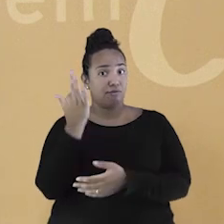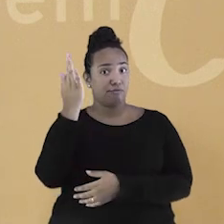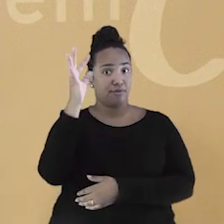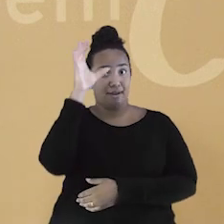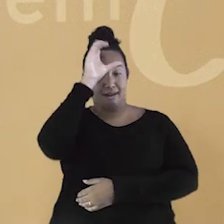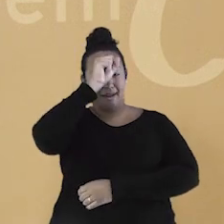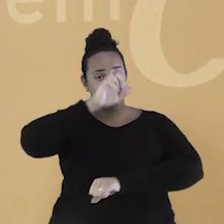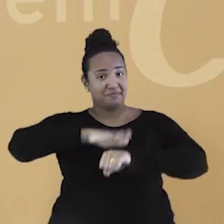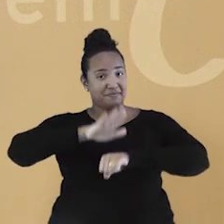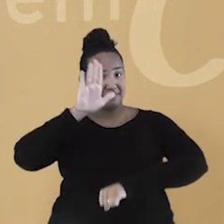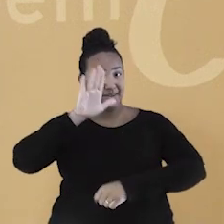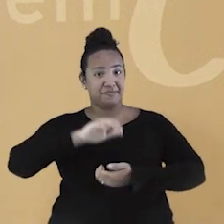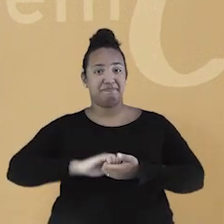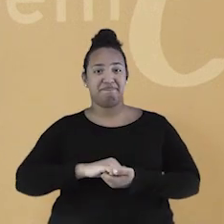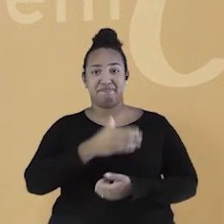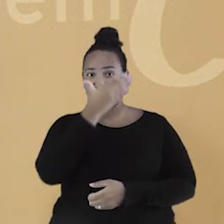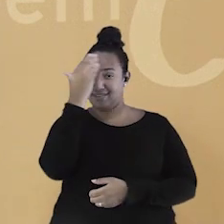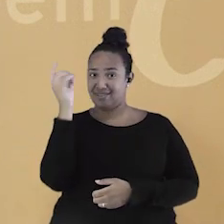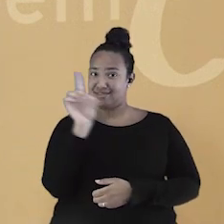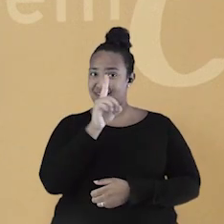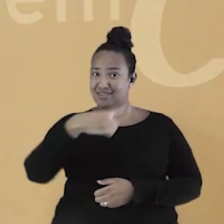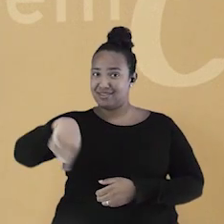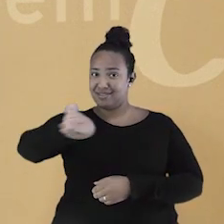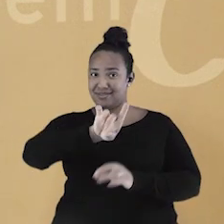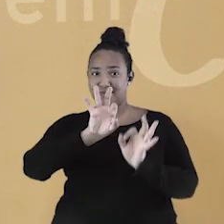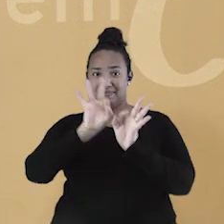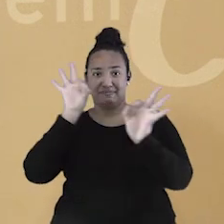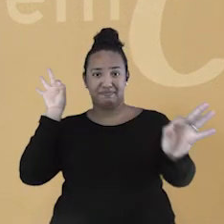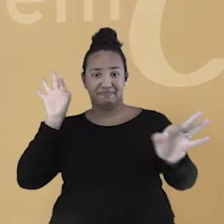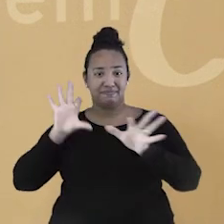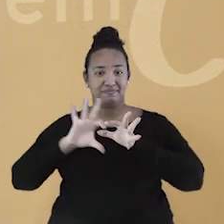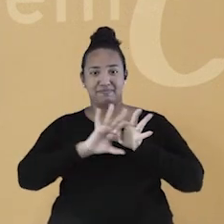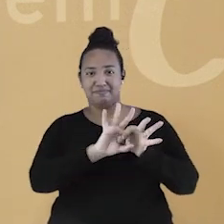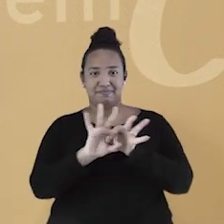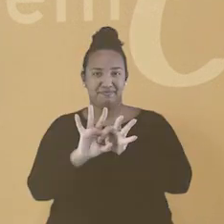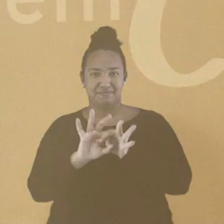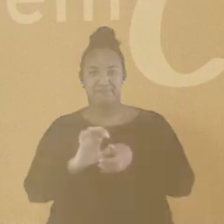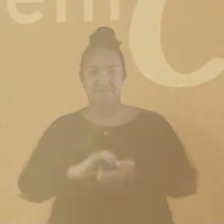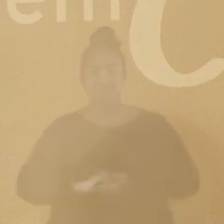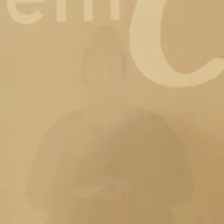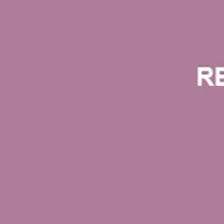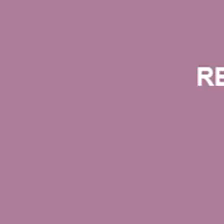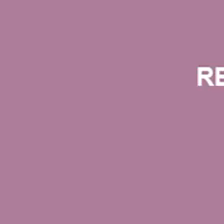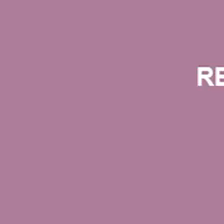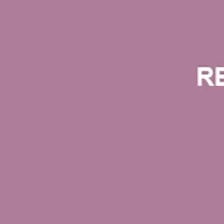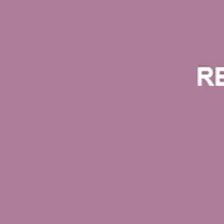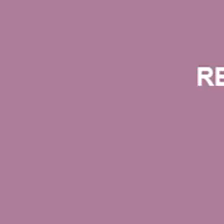muito mais. E não se esqueça, mesmo distantes, estamos juntos.